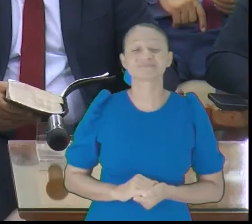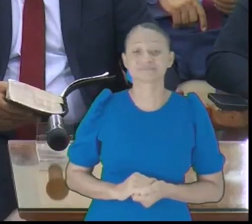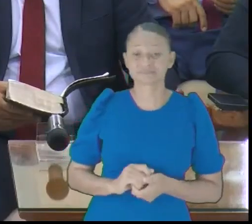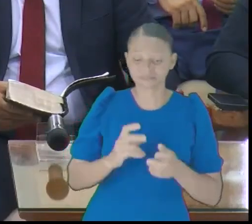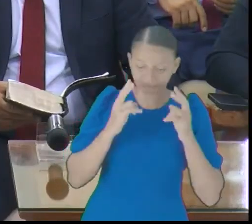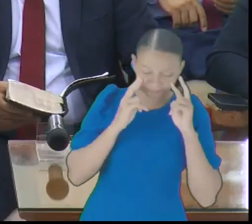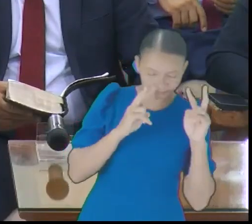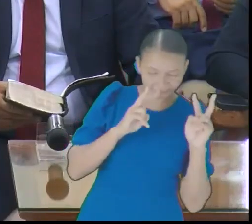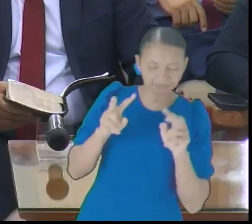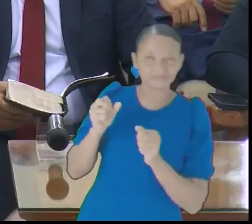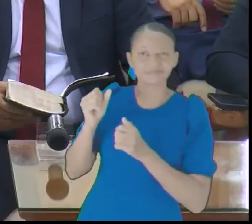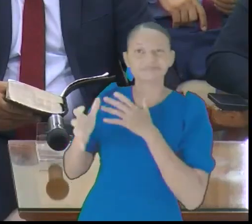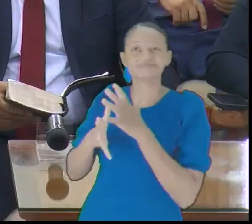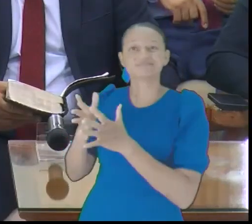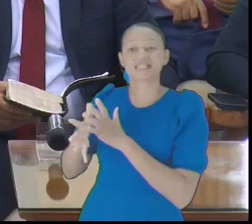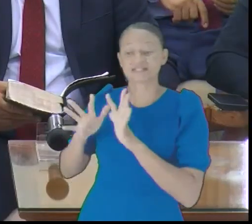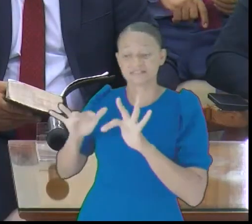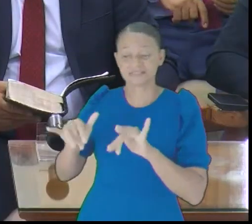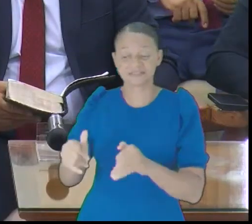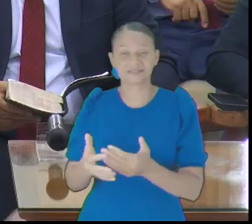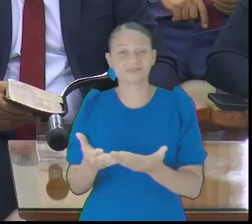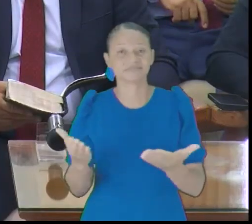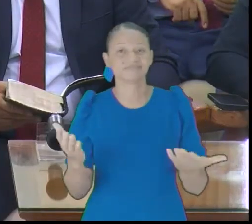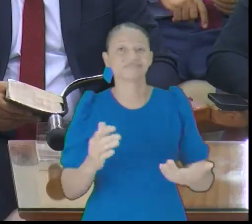Escute o que eu vou lhe dizer para encerrar.